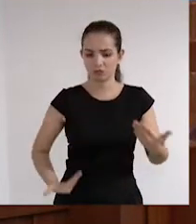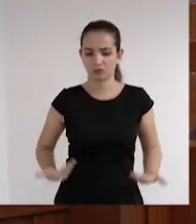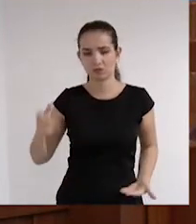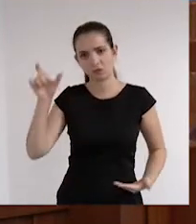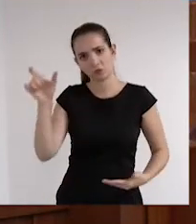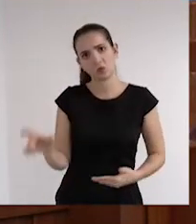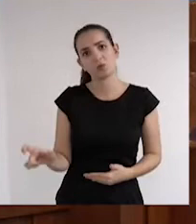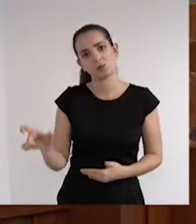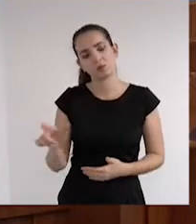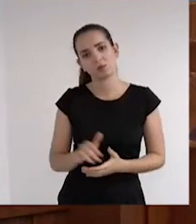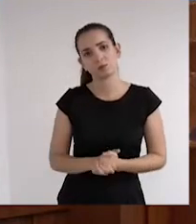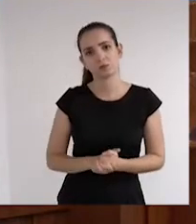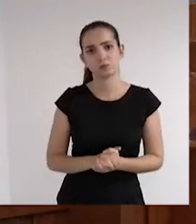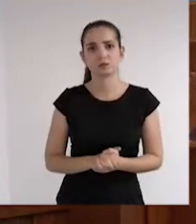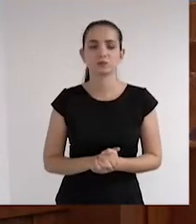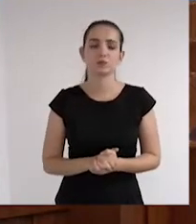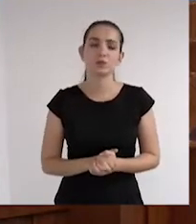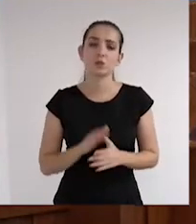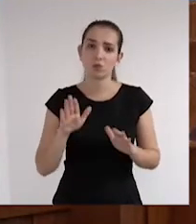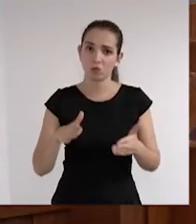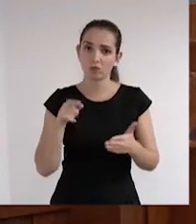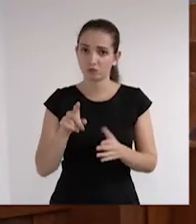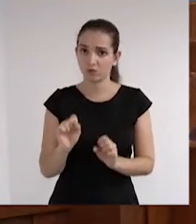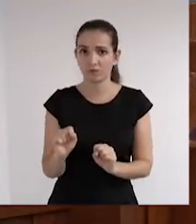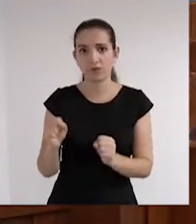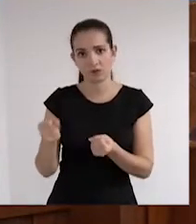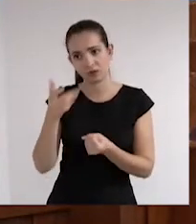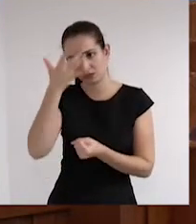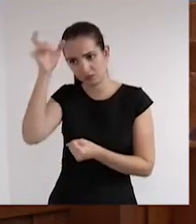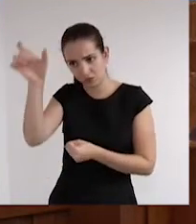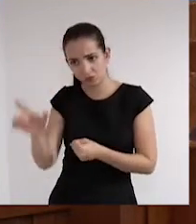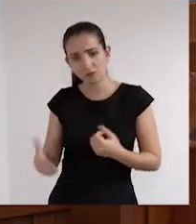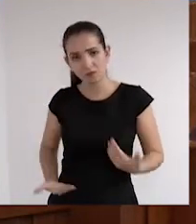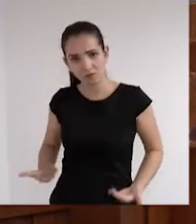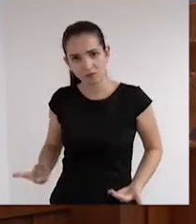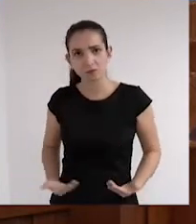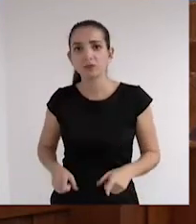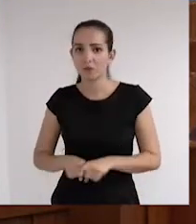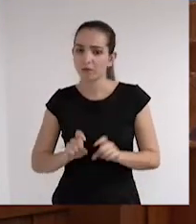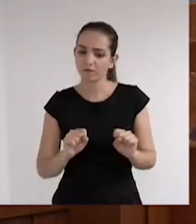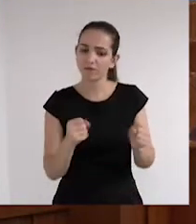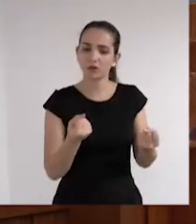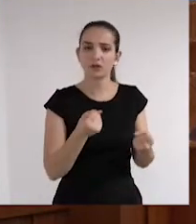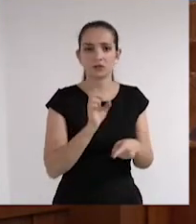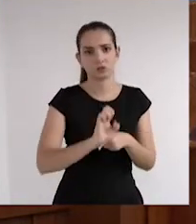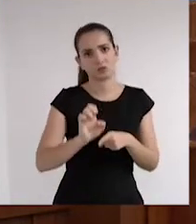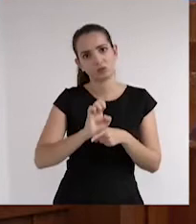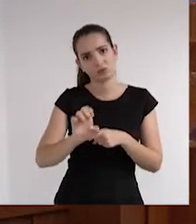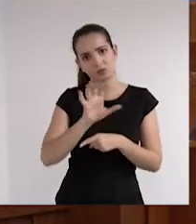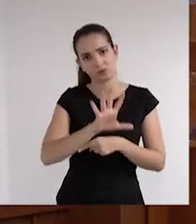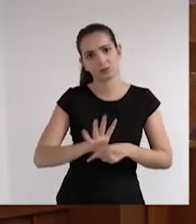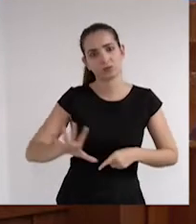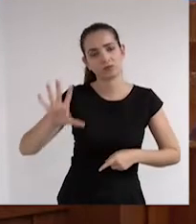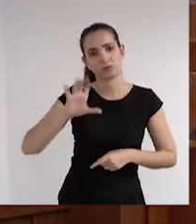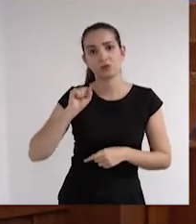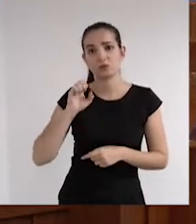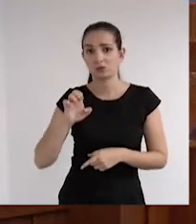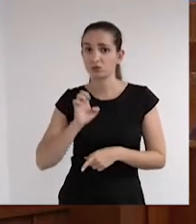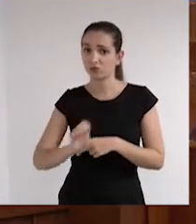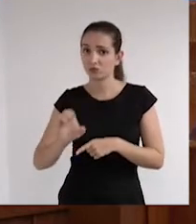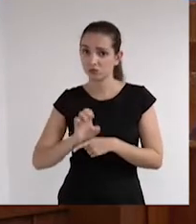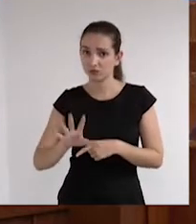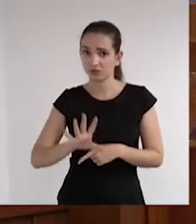sem o servidor. Então, quando você fortalece o servidor, consequentemente, você fortalece o Estado. Se o Estado não lança a